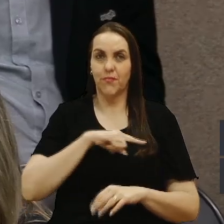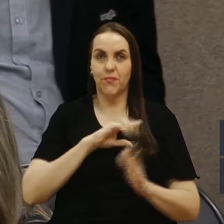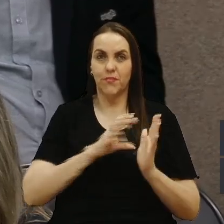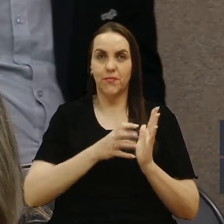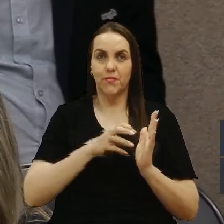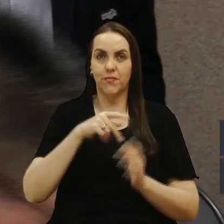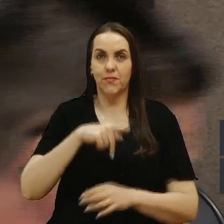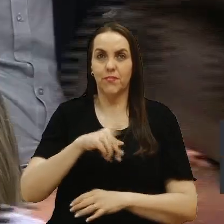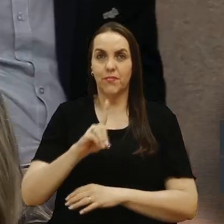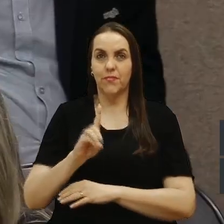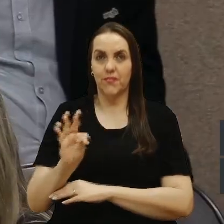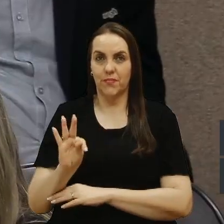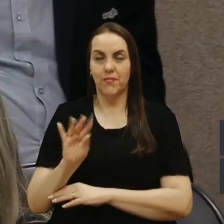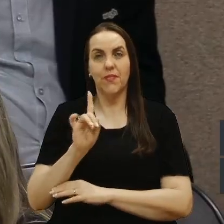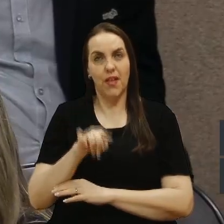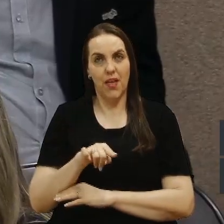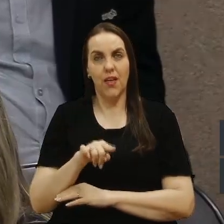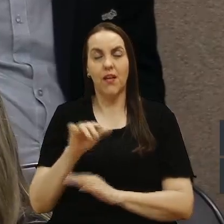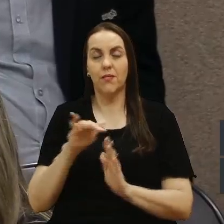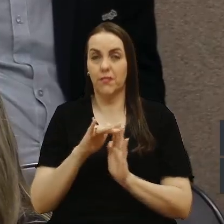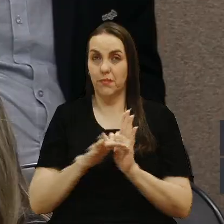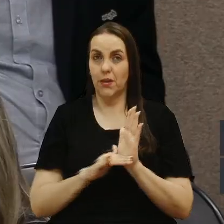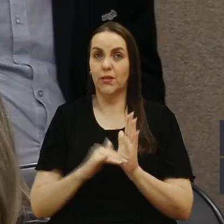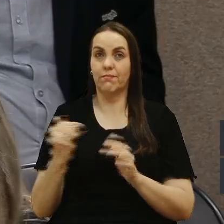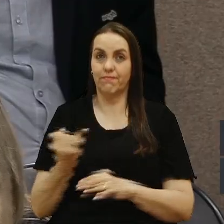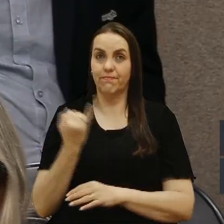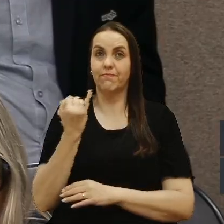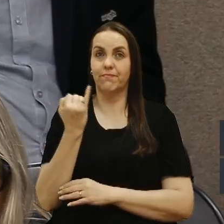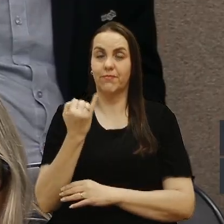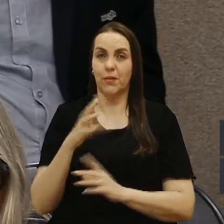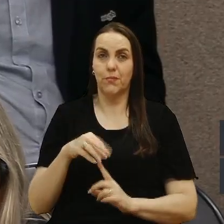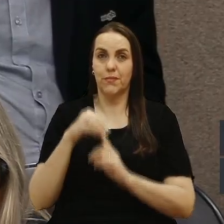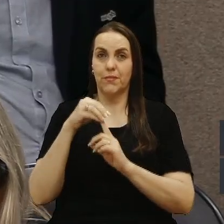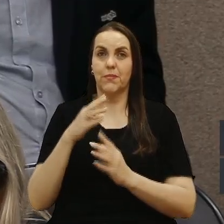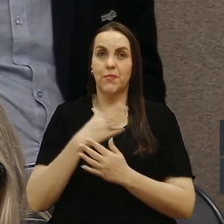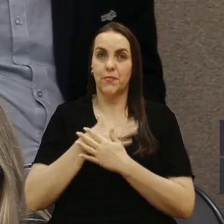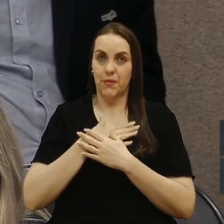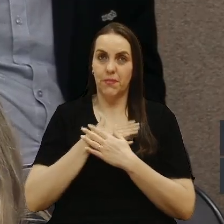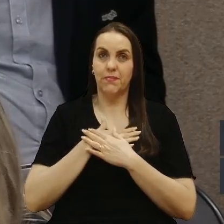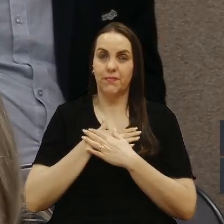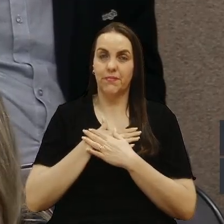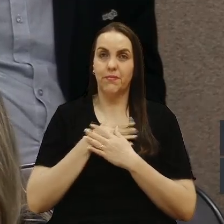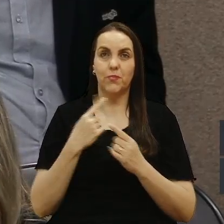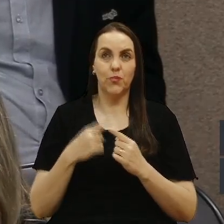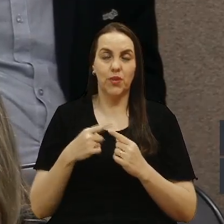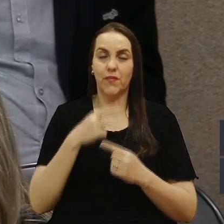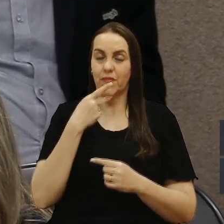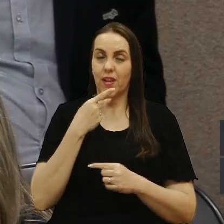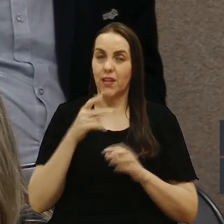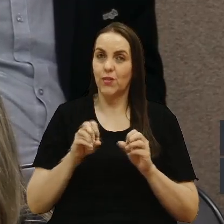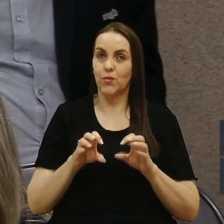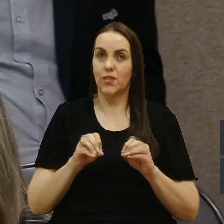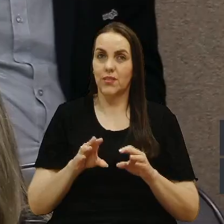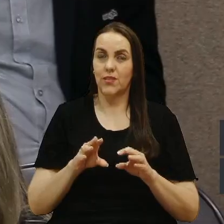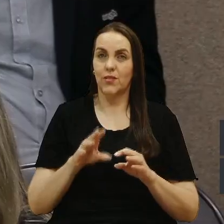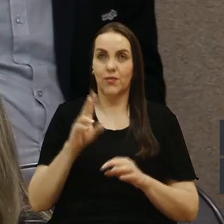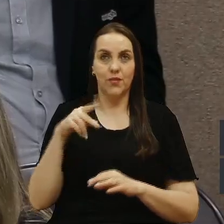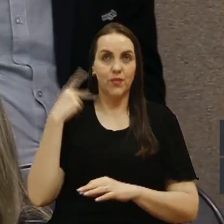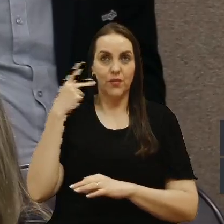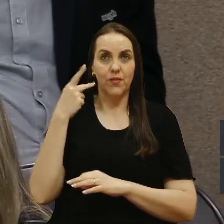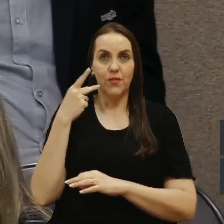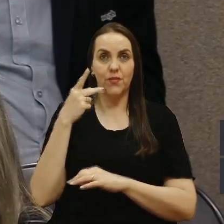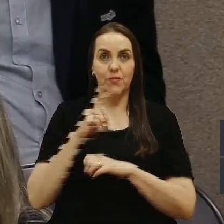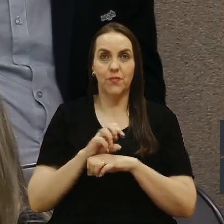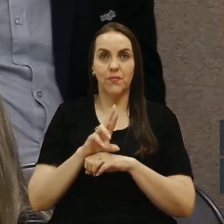muito cara, e principalmente para mim, porque onde falar de educação, vereador Dr.